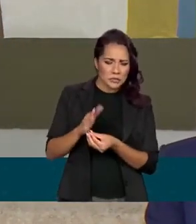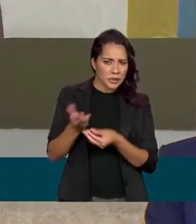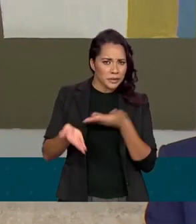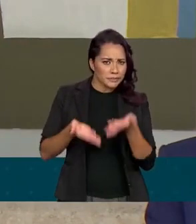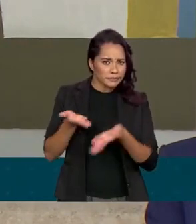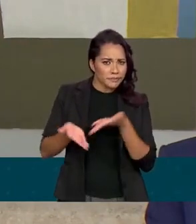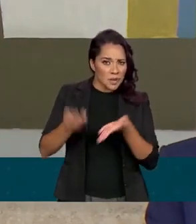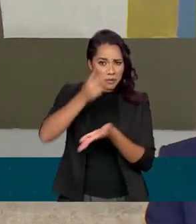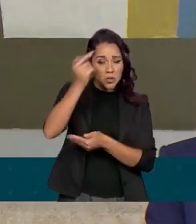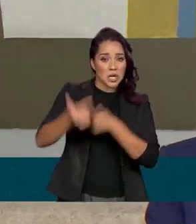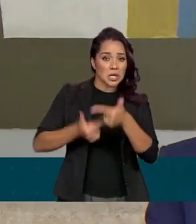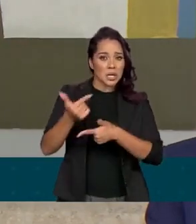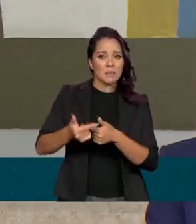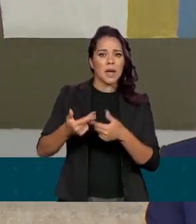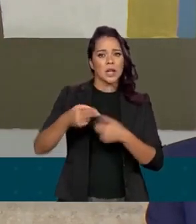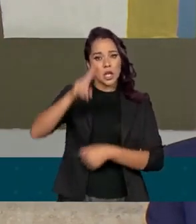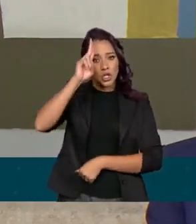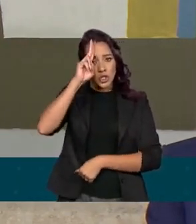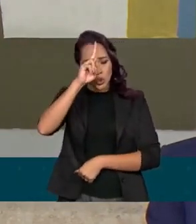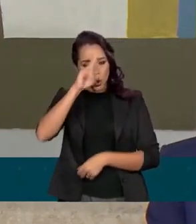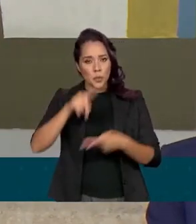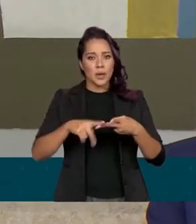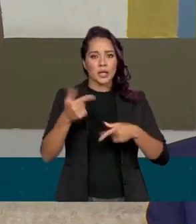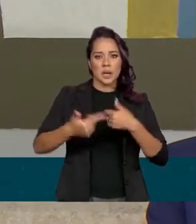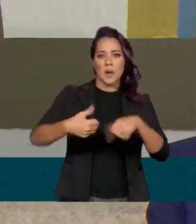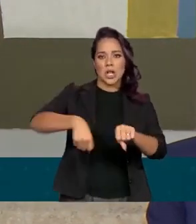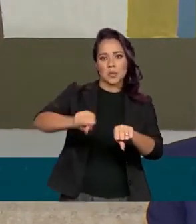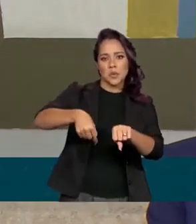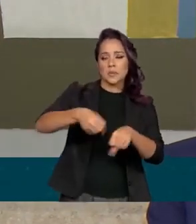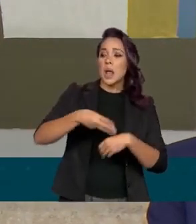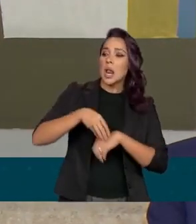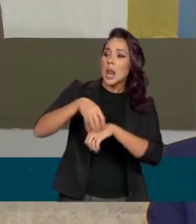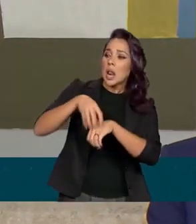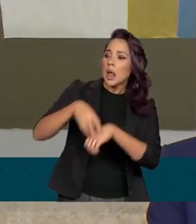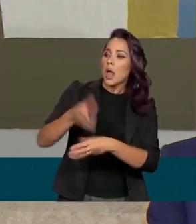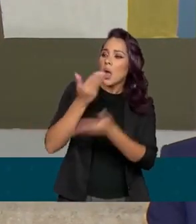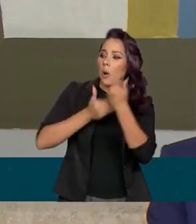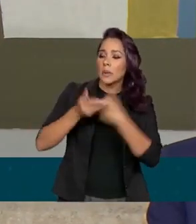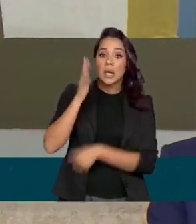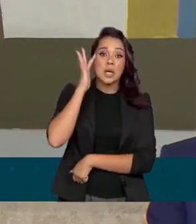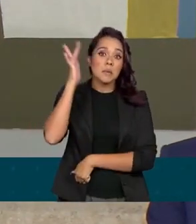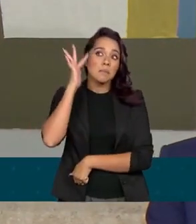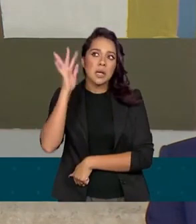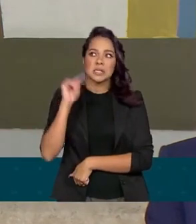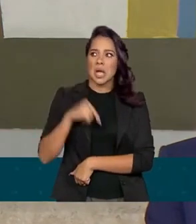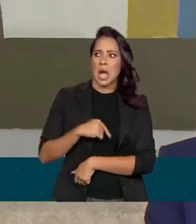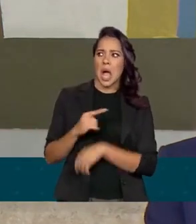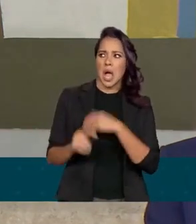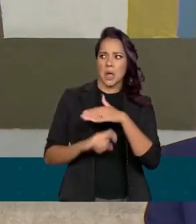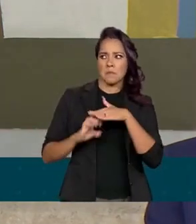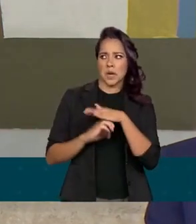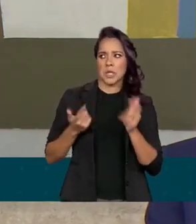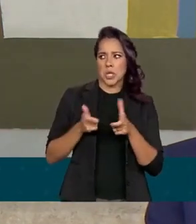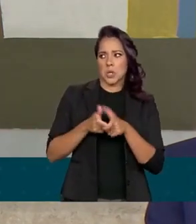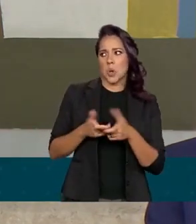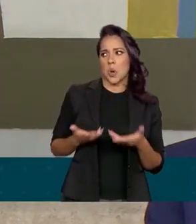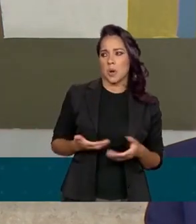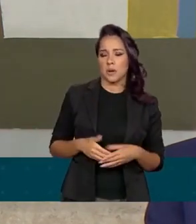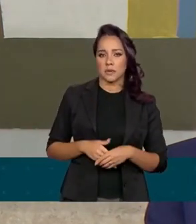esse pessoal que trabalha de Uber, trabalha de motocicleta, entregando comida e que pensa que é pequenos